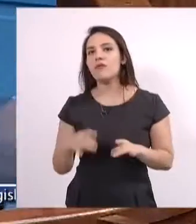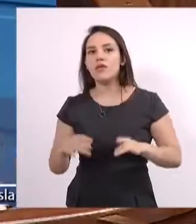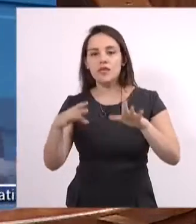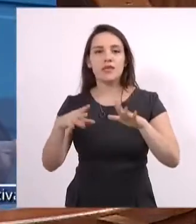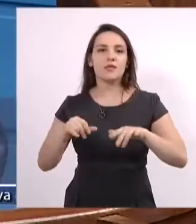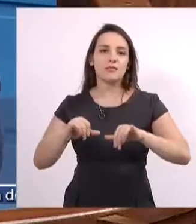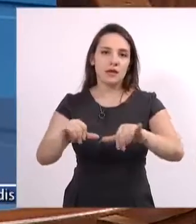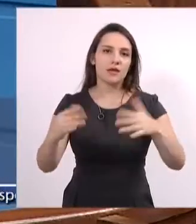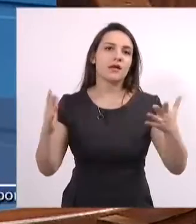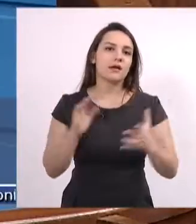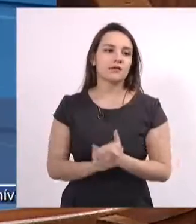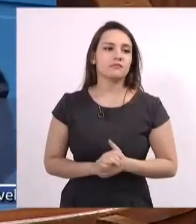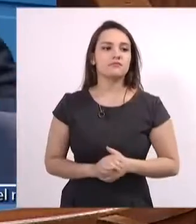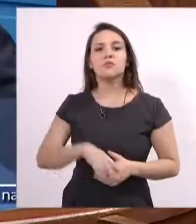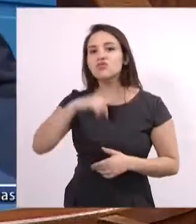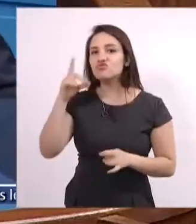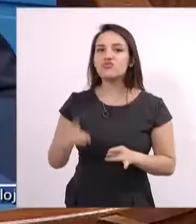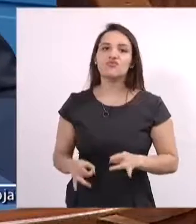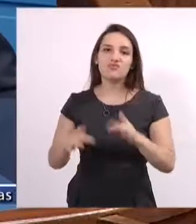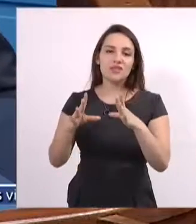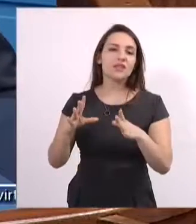não pode vender na feira,